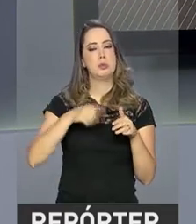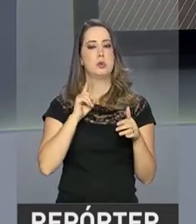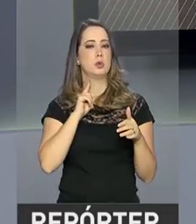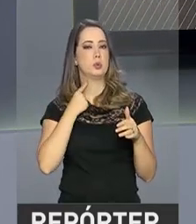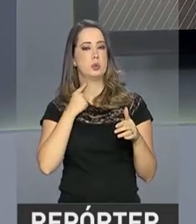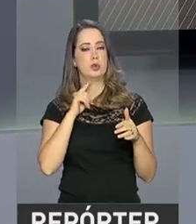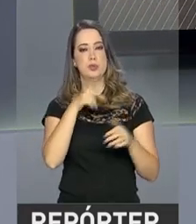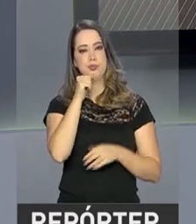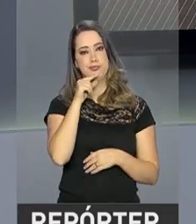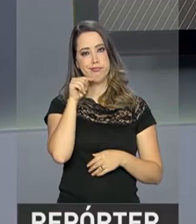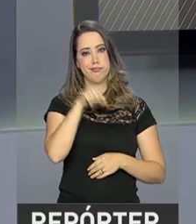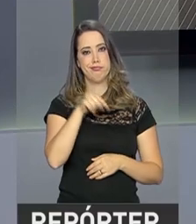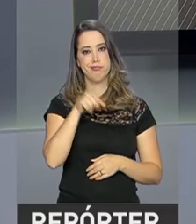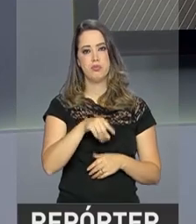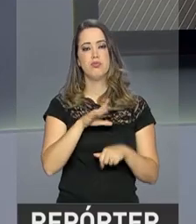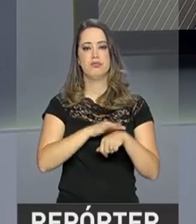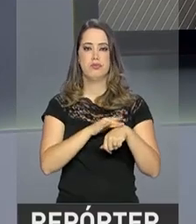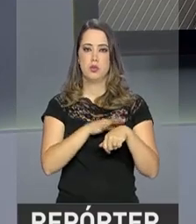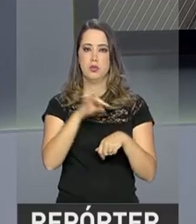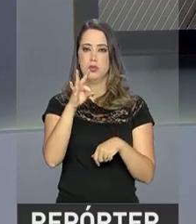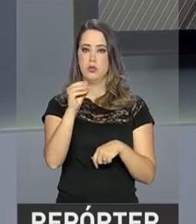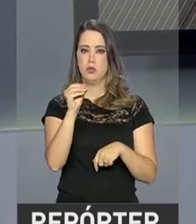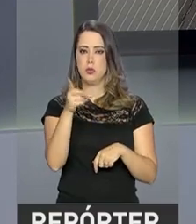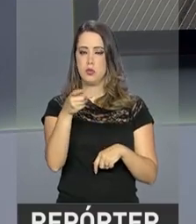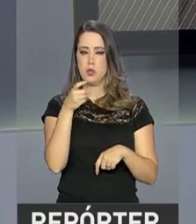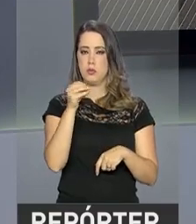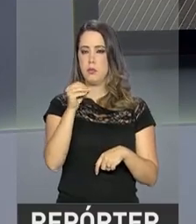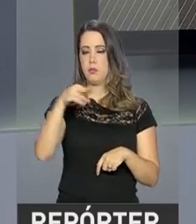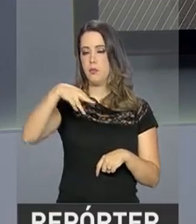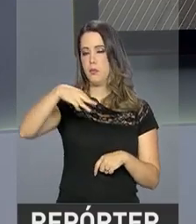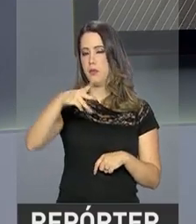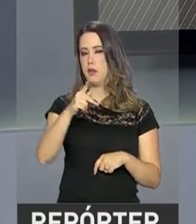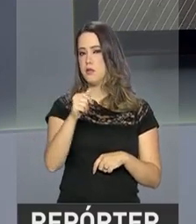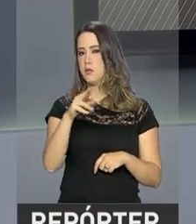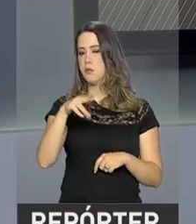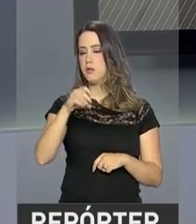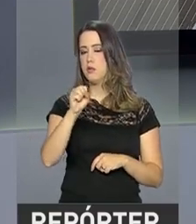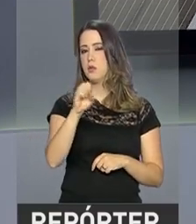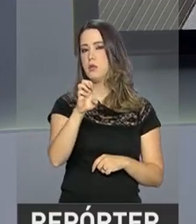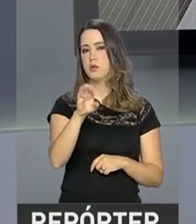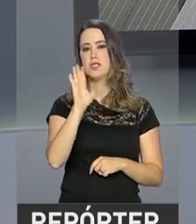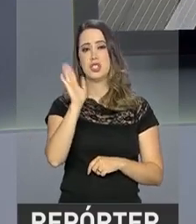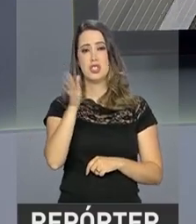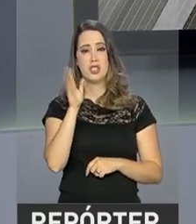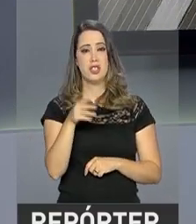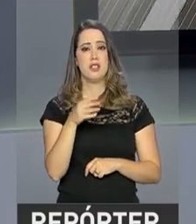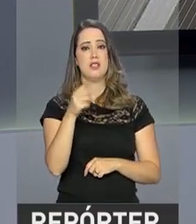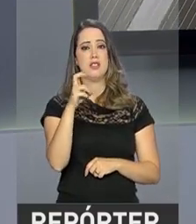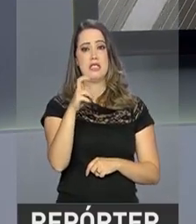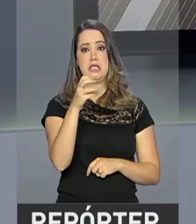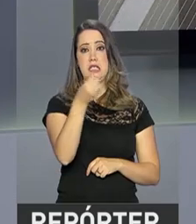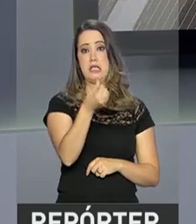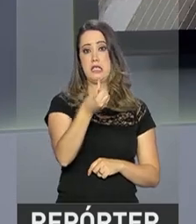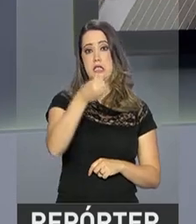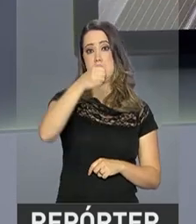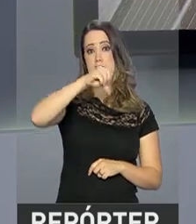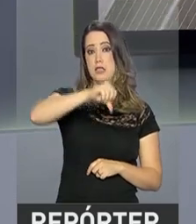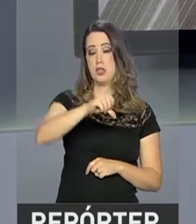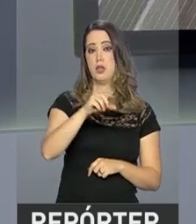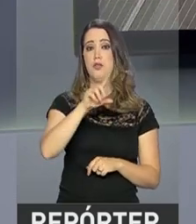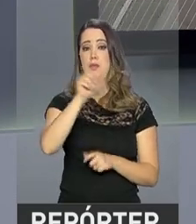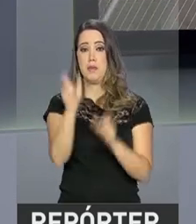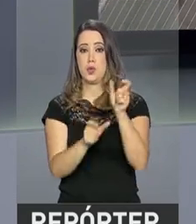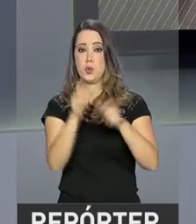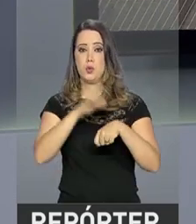balanço mais recente divulgado pela secretaria de saúde do rio grande do sul aponta que foram confirmados 569 casos